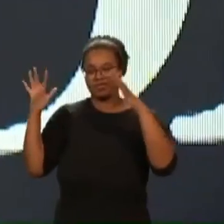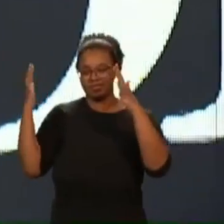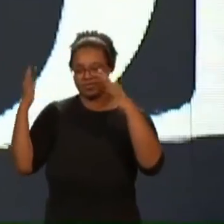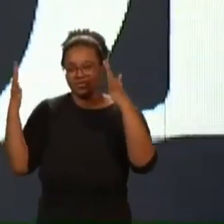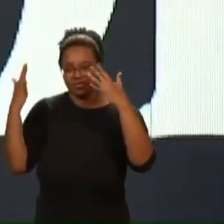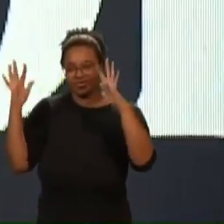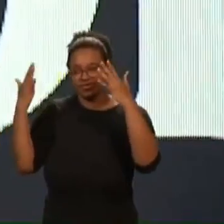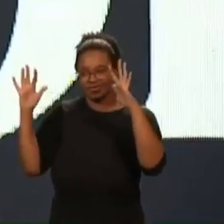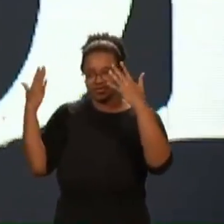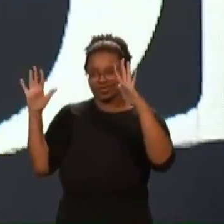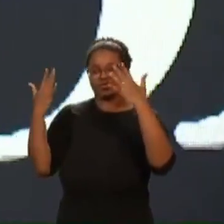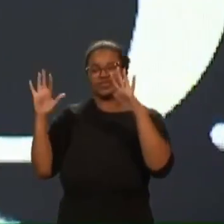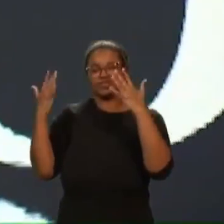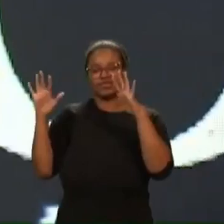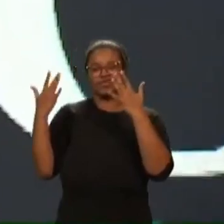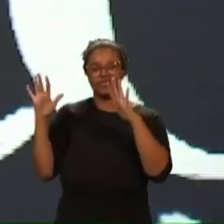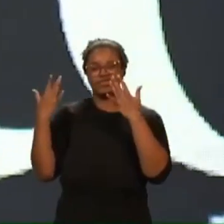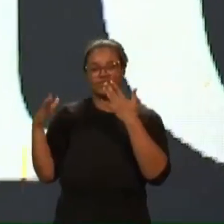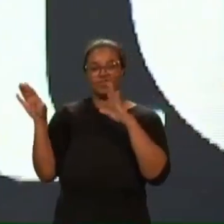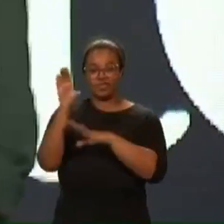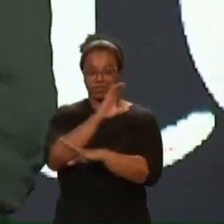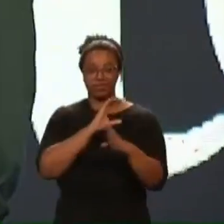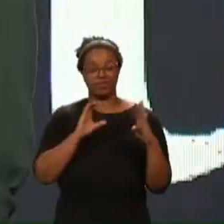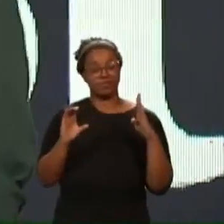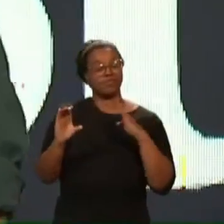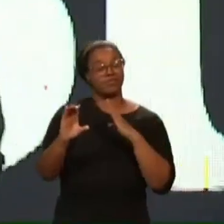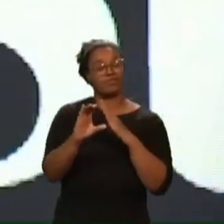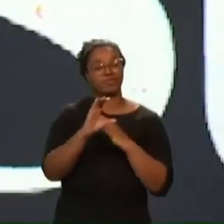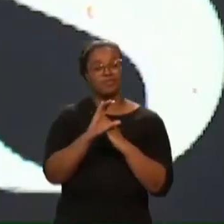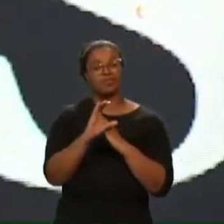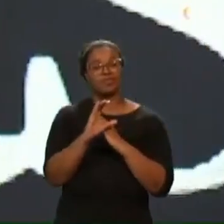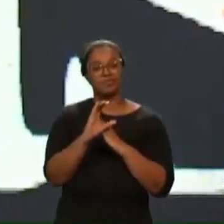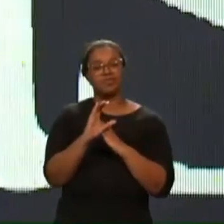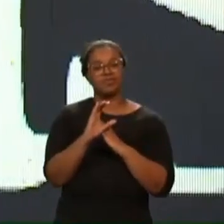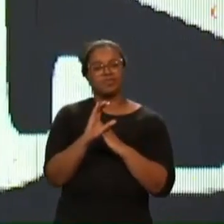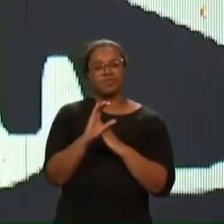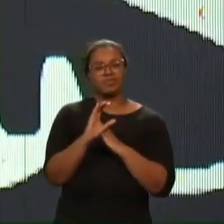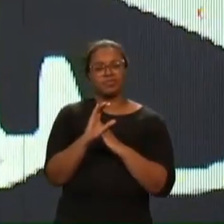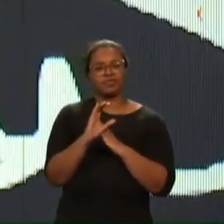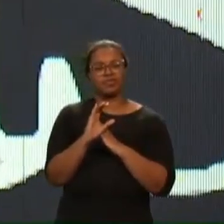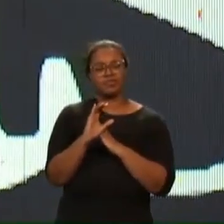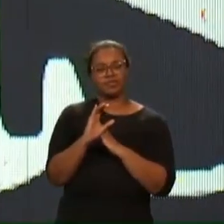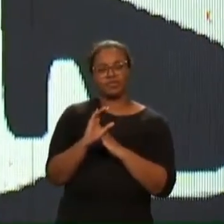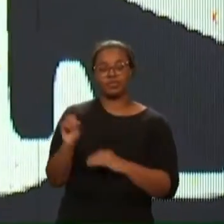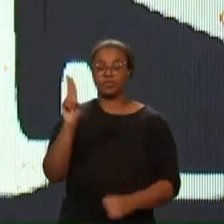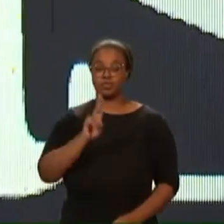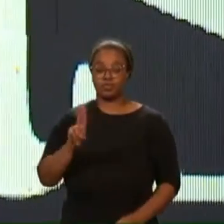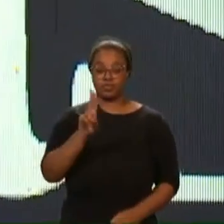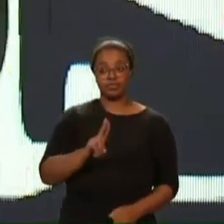manhã o nosso Seminário Teológico Carisma tem sido um instrumento de